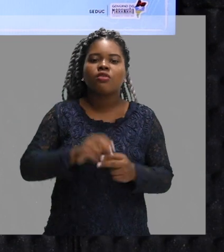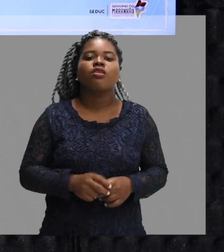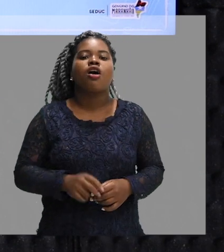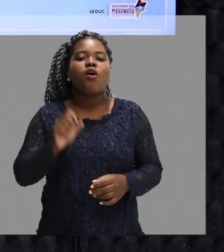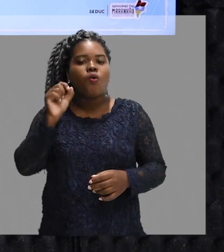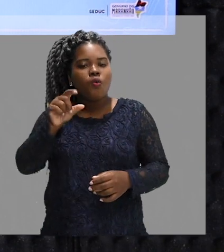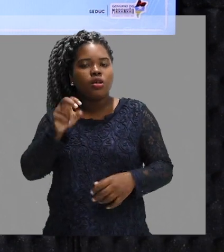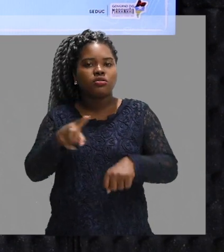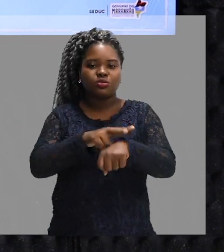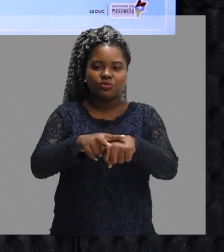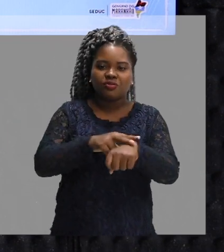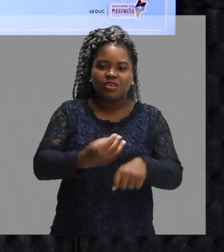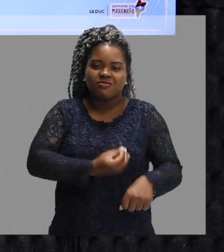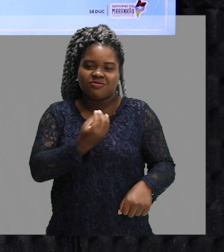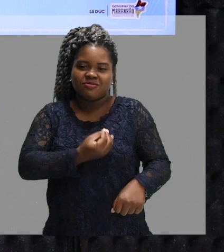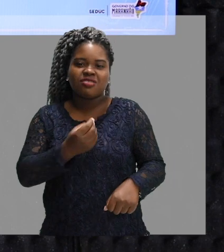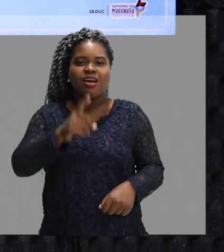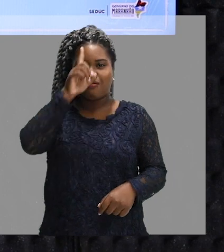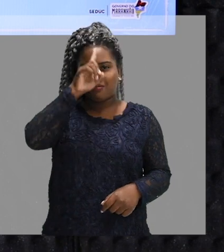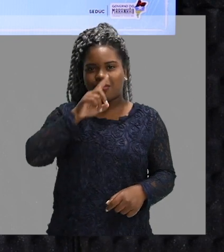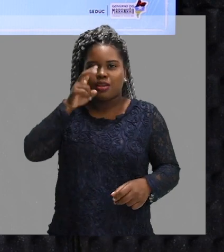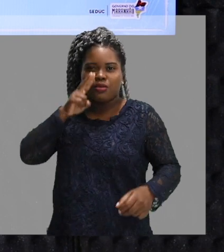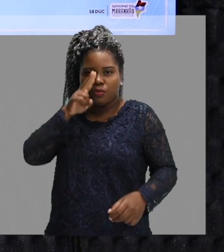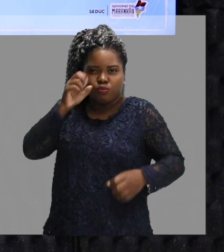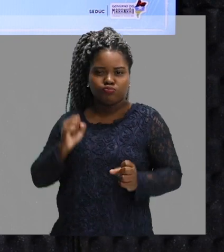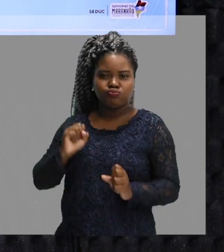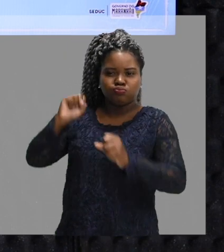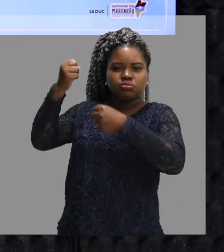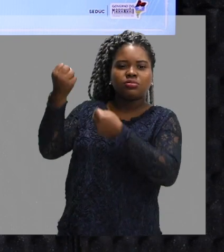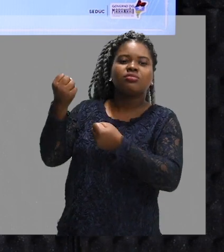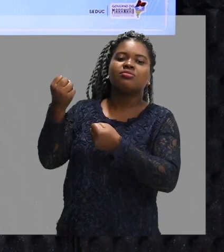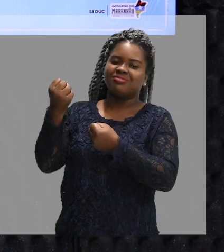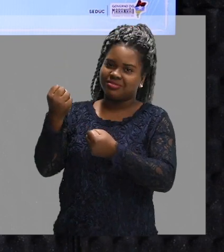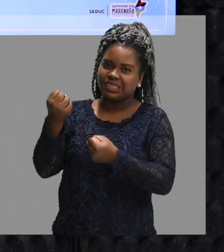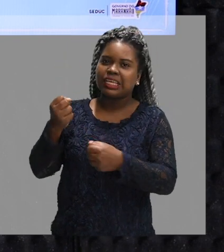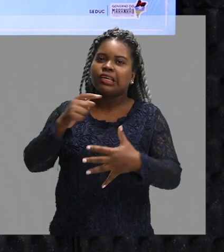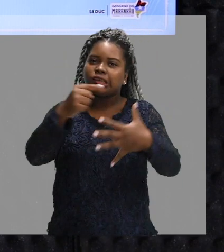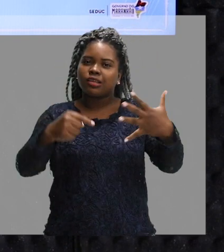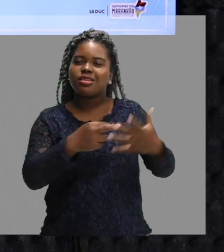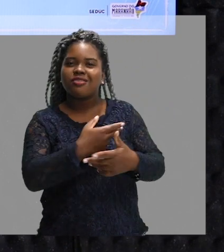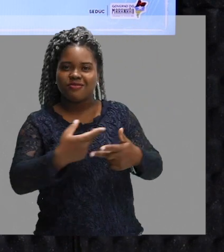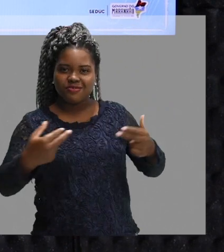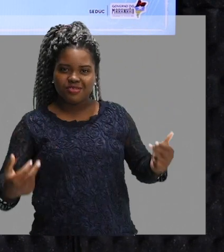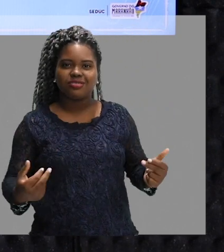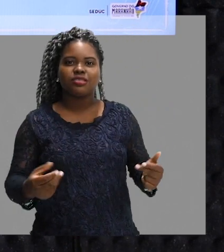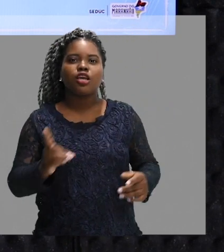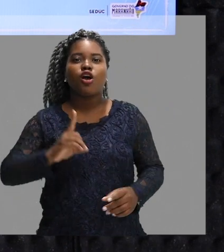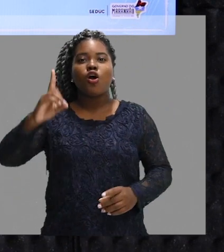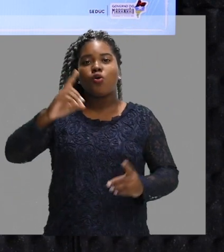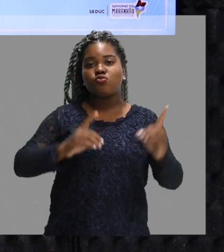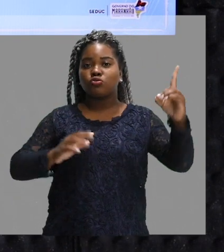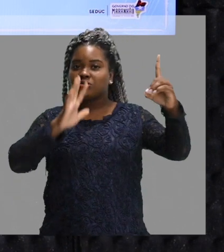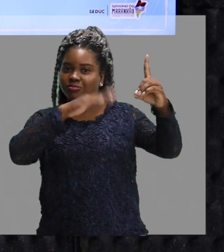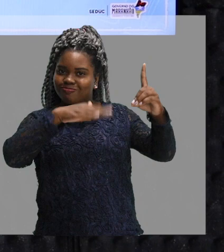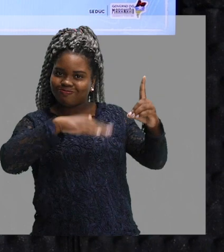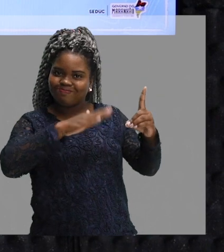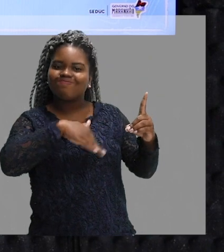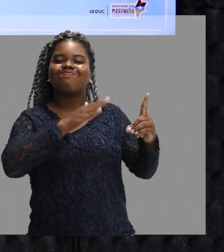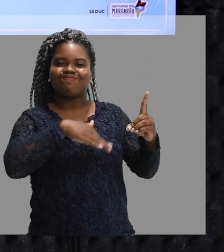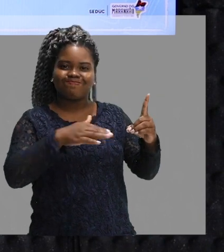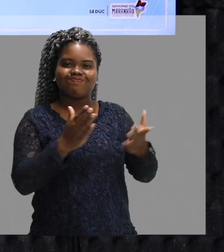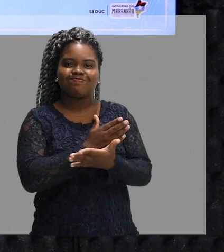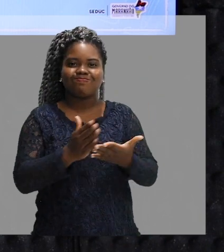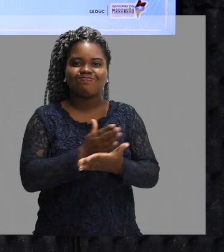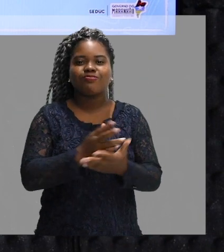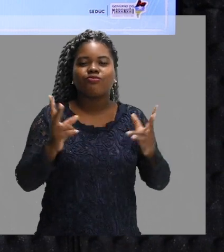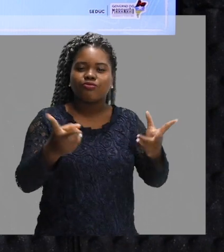vida, o amarelo, Deus, o vermelho, poder e energia, entre outras coisas. Os deuses, que alguns de vocês já devem ter visto, porque eu